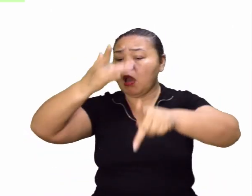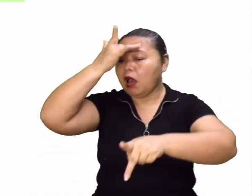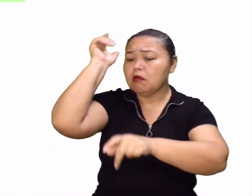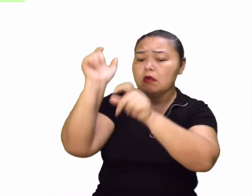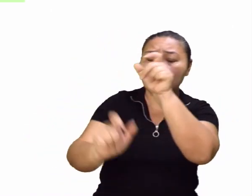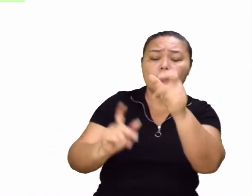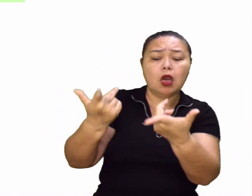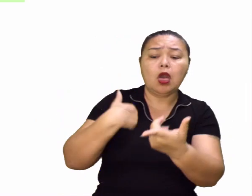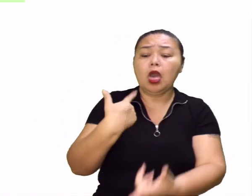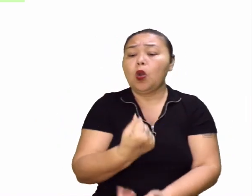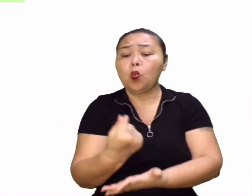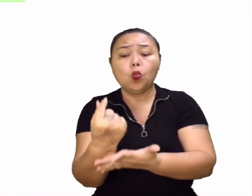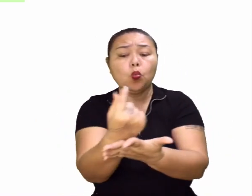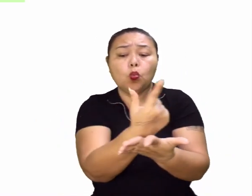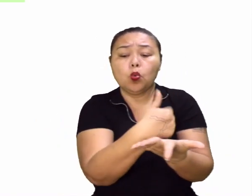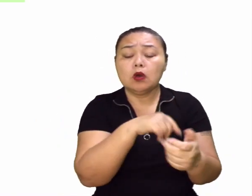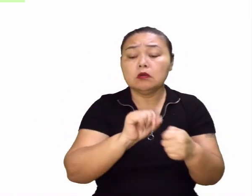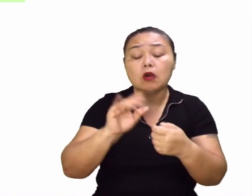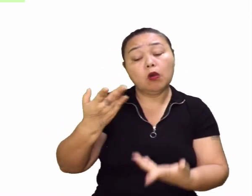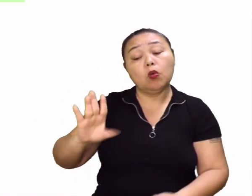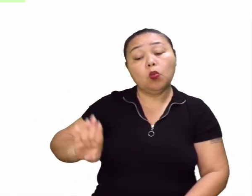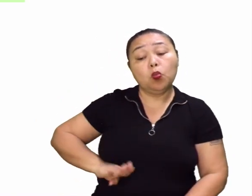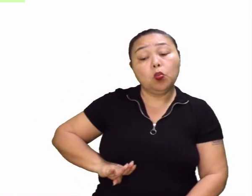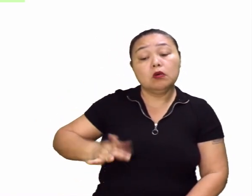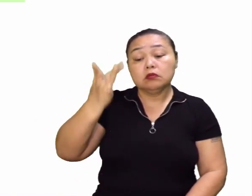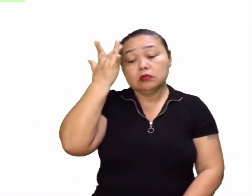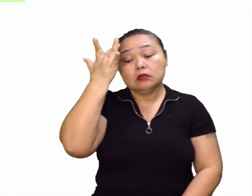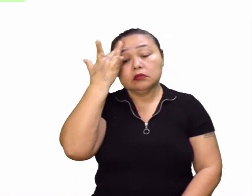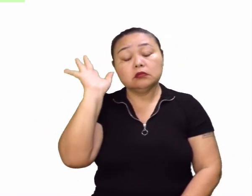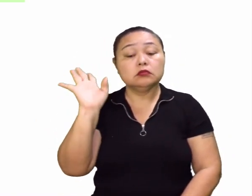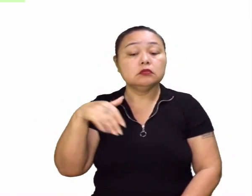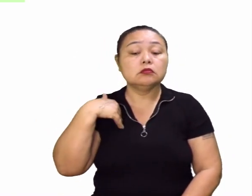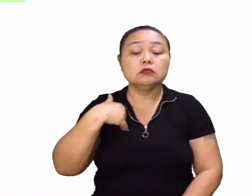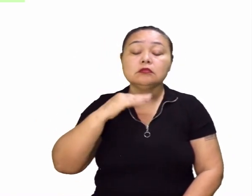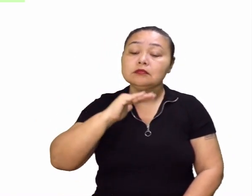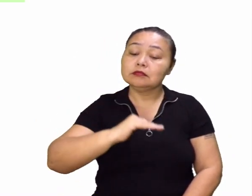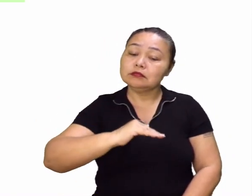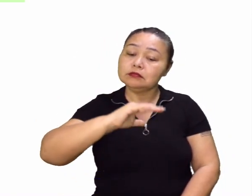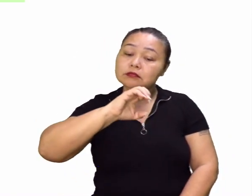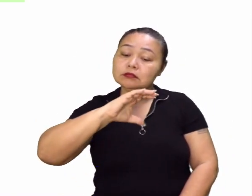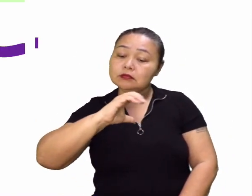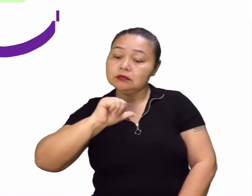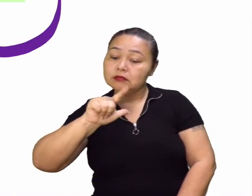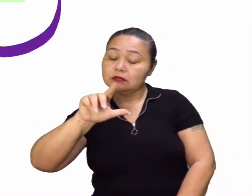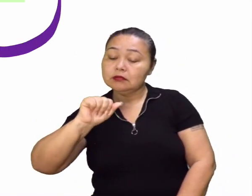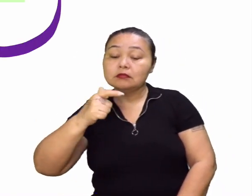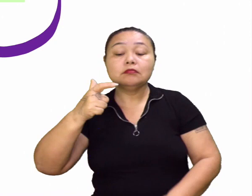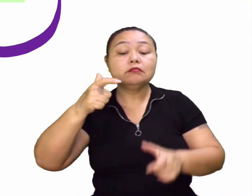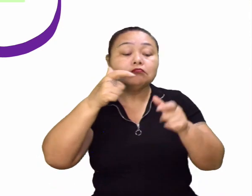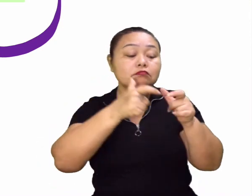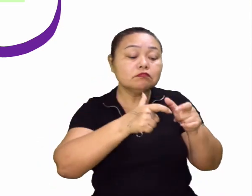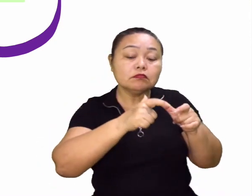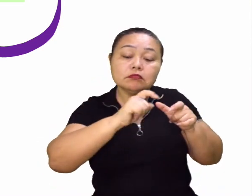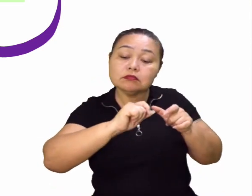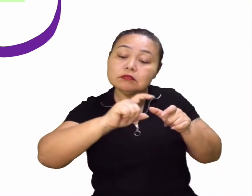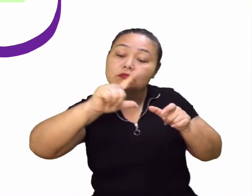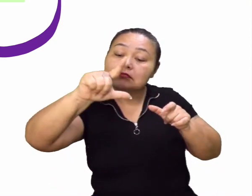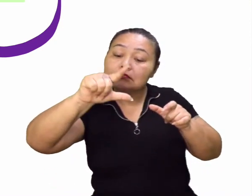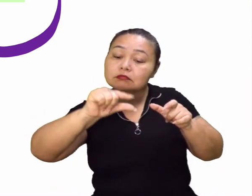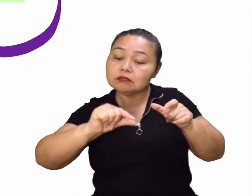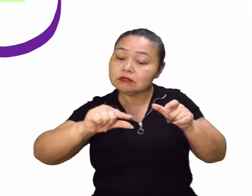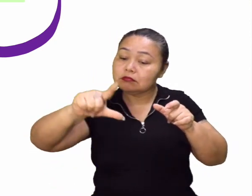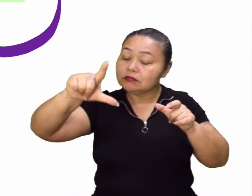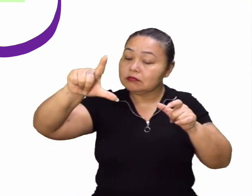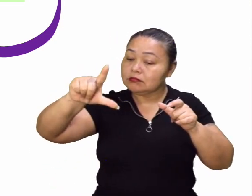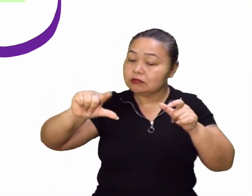População, economia? Isso. Fome no mundo? Não sabemos. Escala vai determinar a amplitude desse mapa.